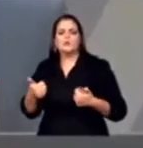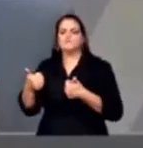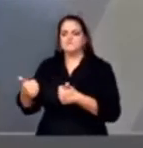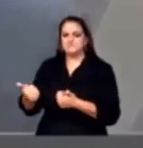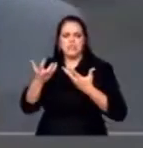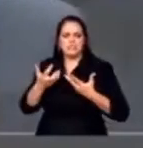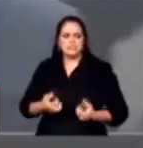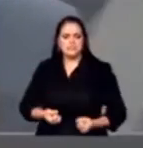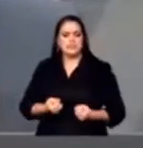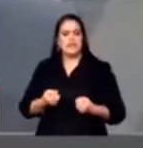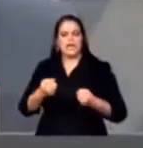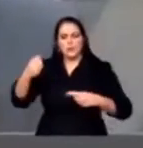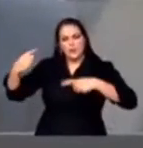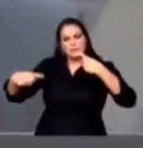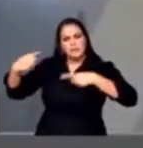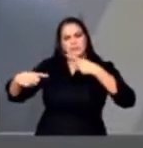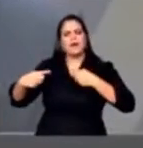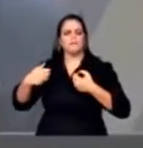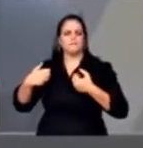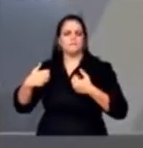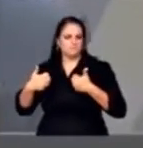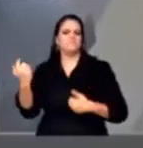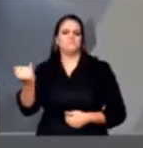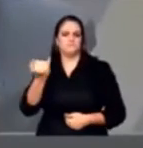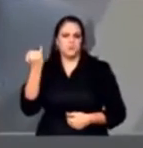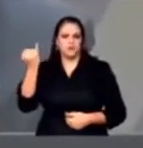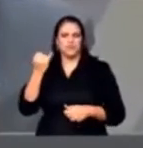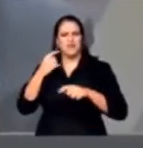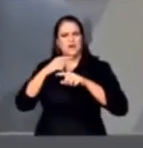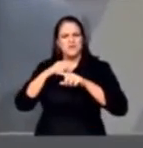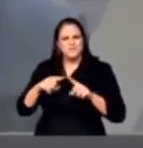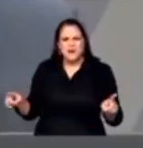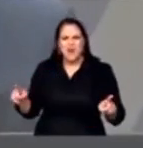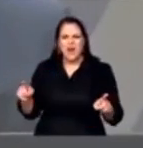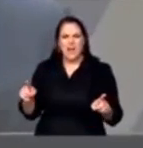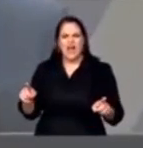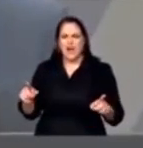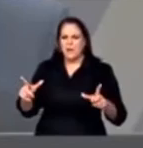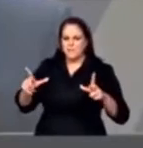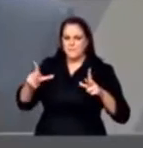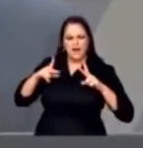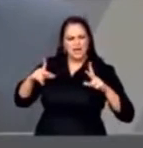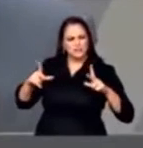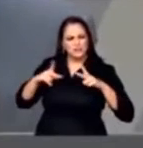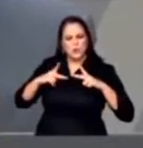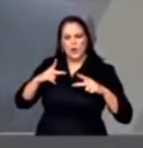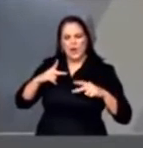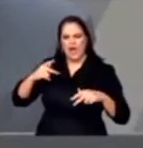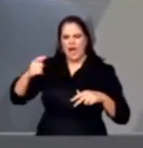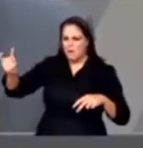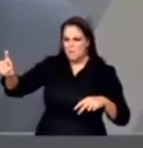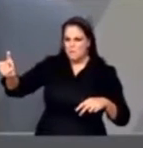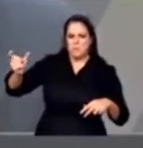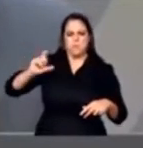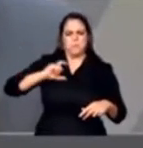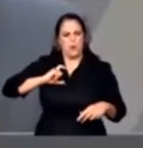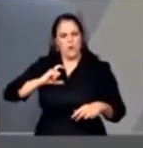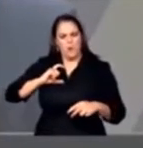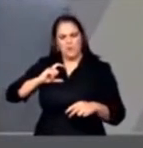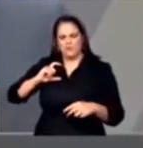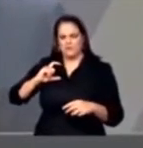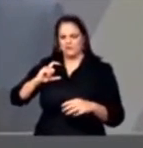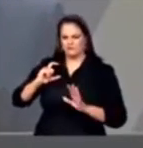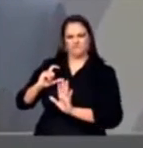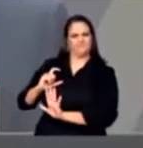discussão das ideias. Mas, senhor presidente, aqueles ataques de ordem pessoal, estes eu os repilo de